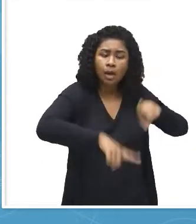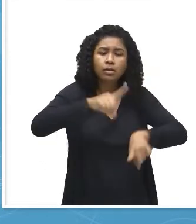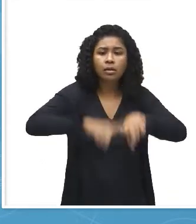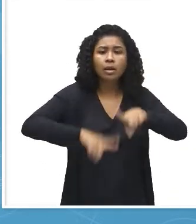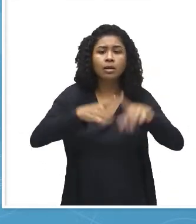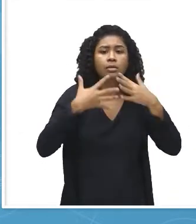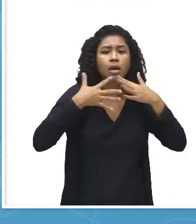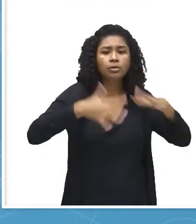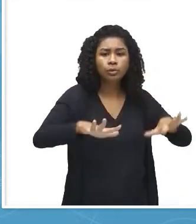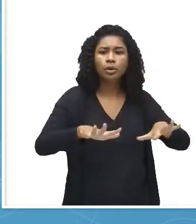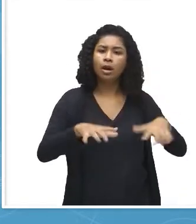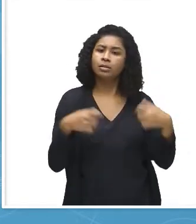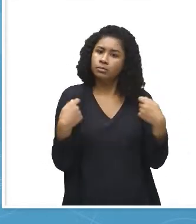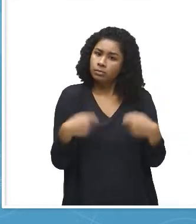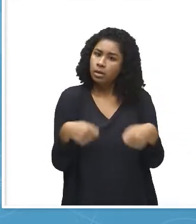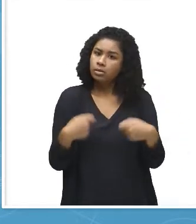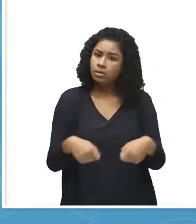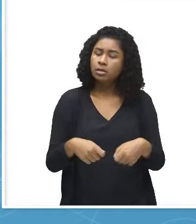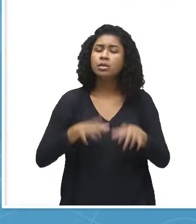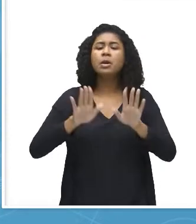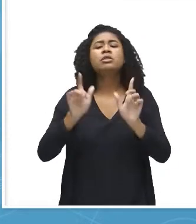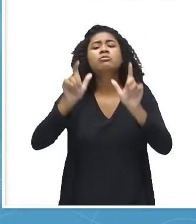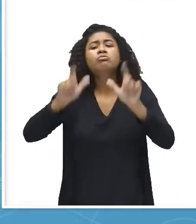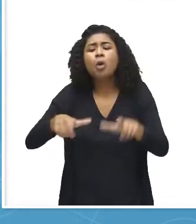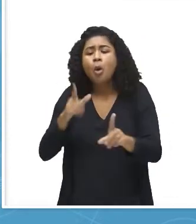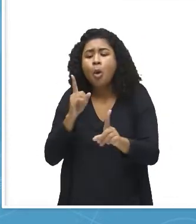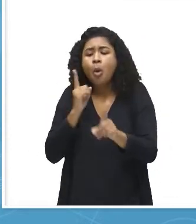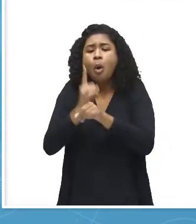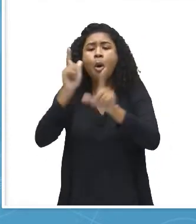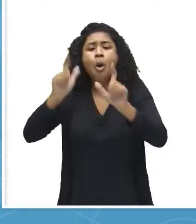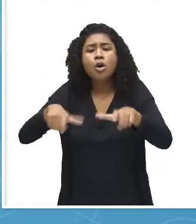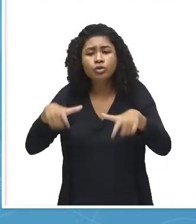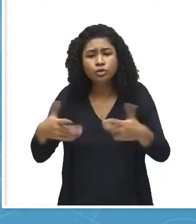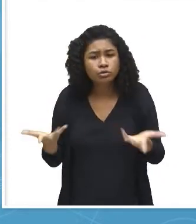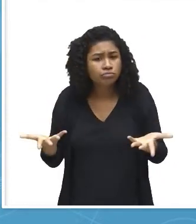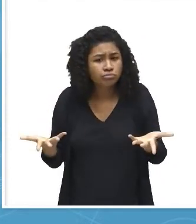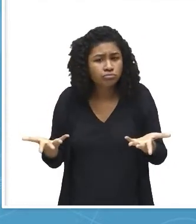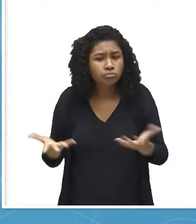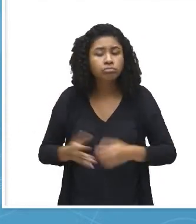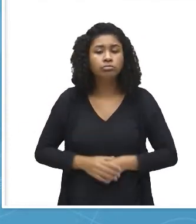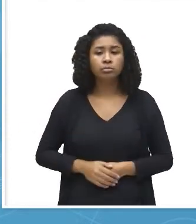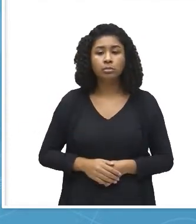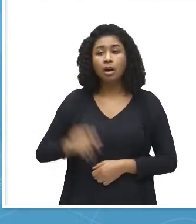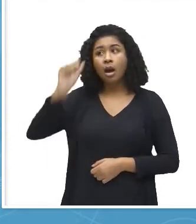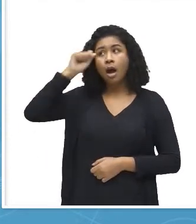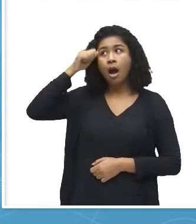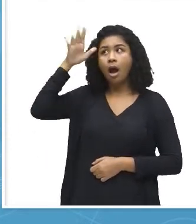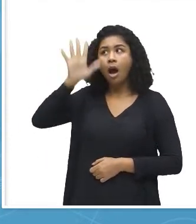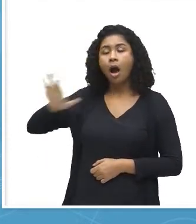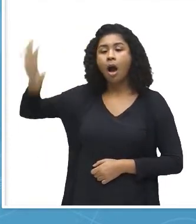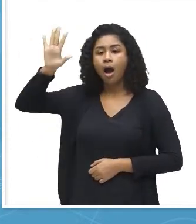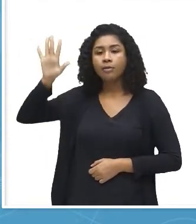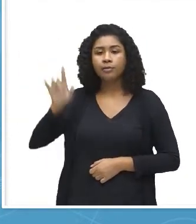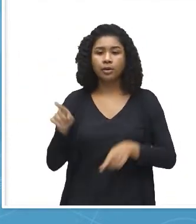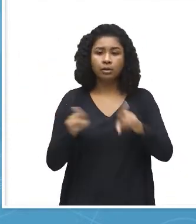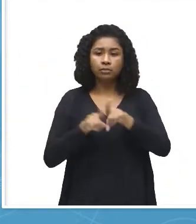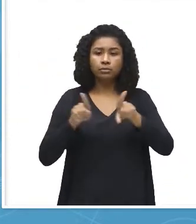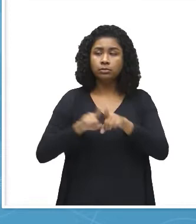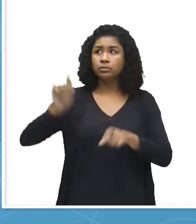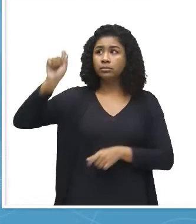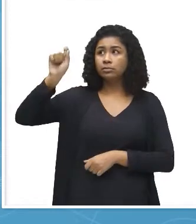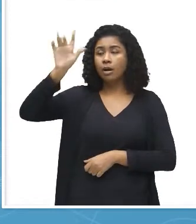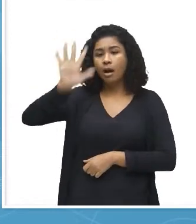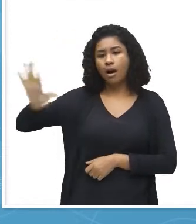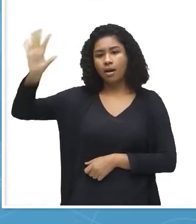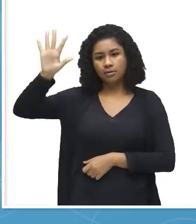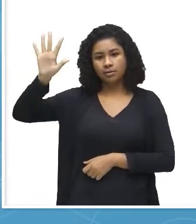E onde se encontravam essas matérias-primas, gente? No continente africano e em parte do continente asiático. Então, os capitalistas